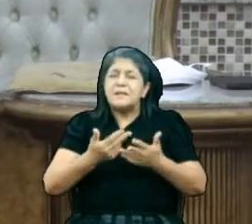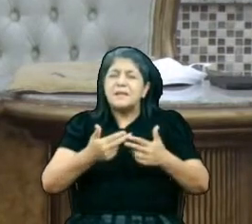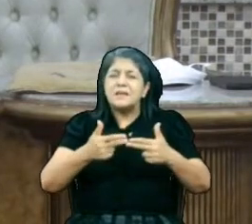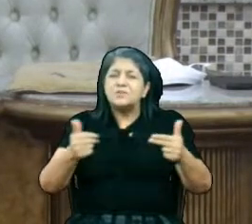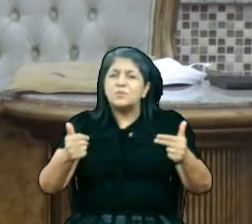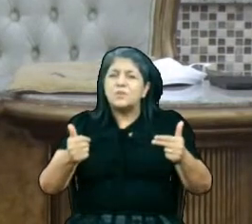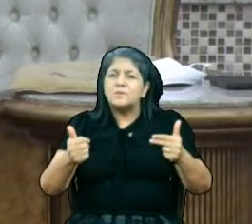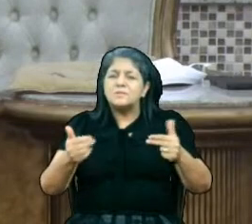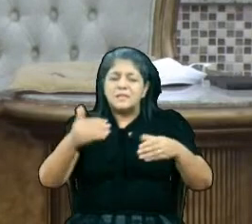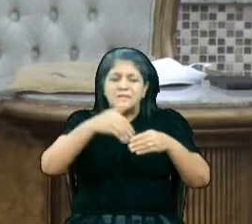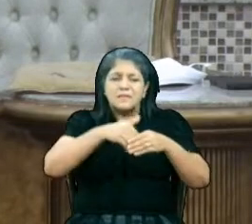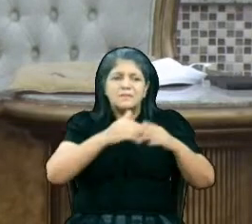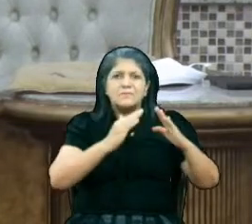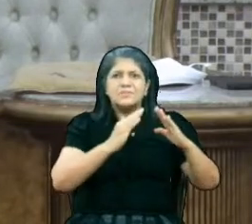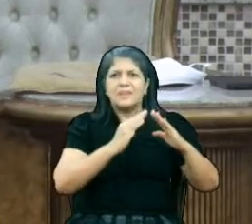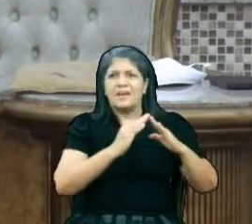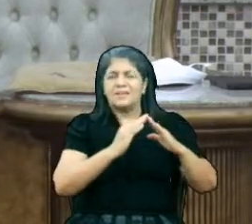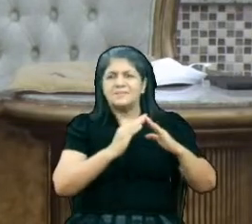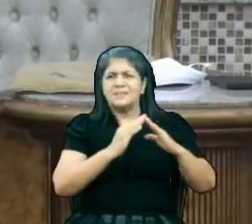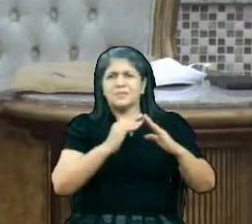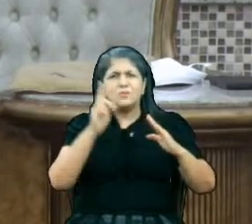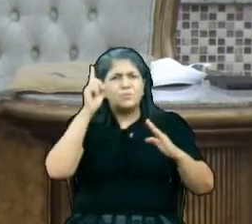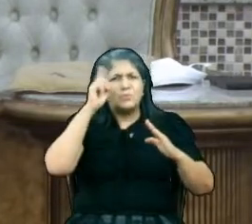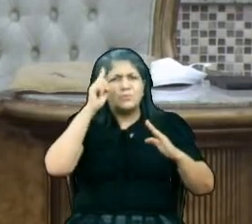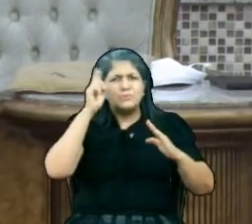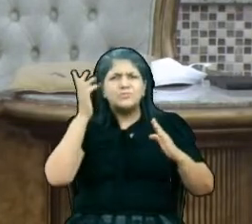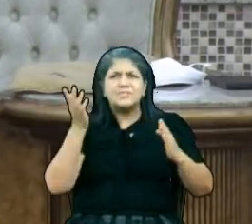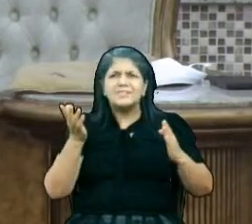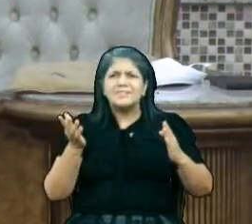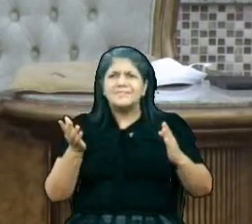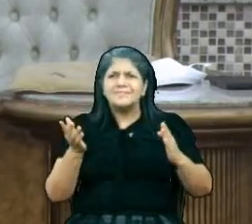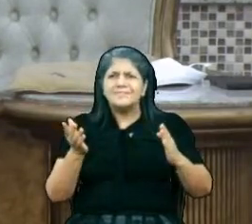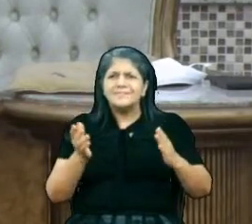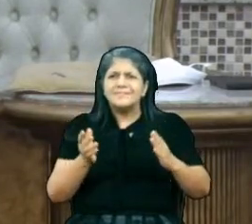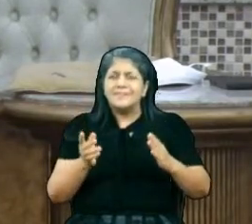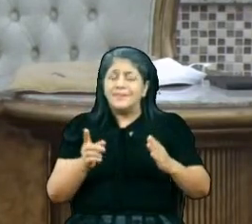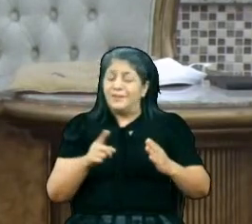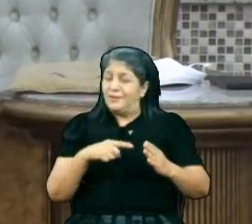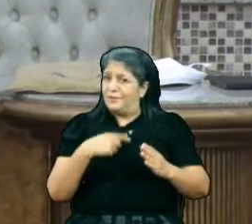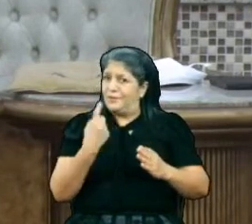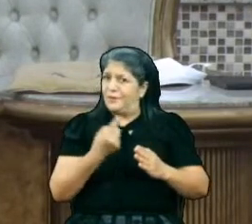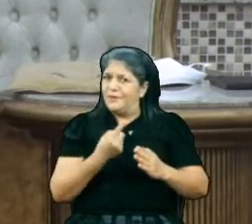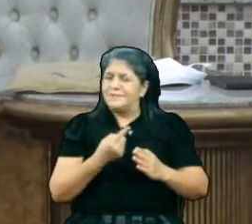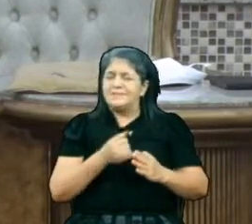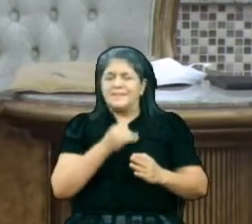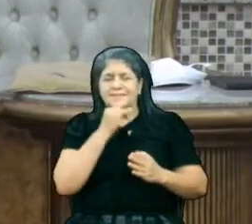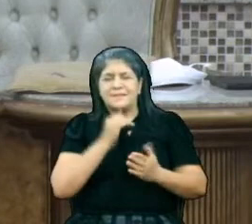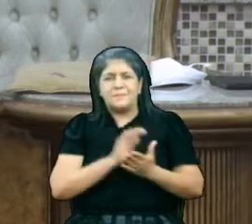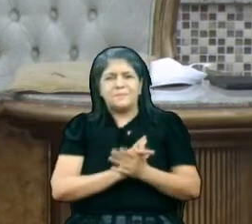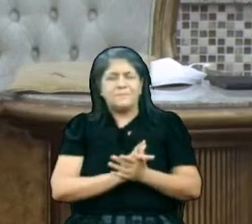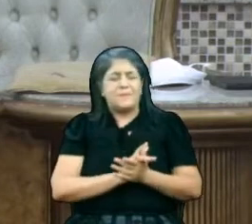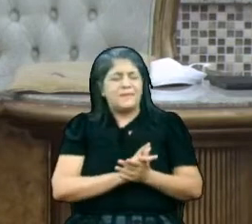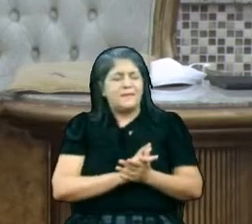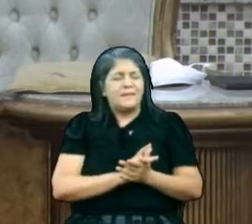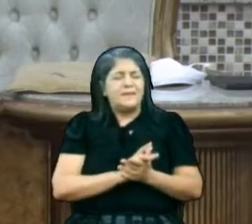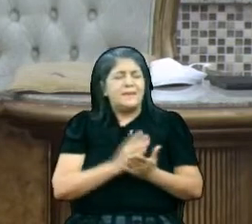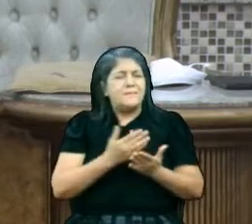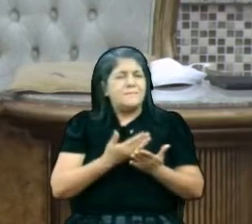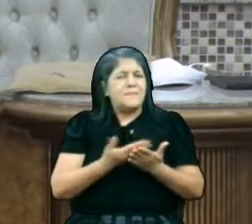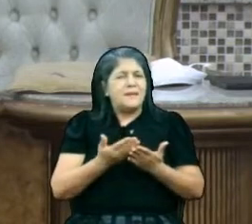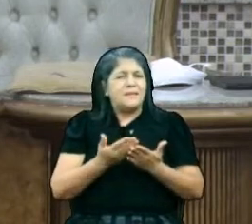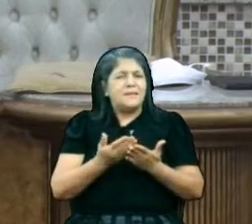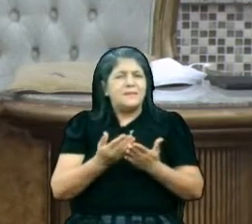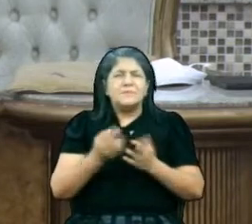irmãos e irmãs é no cotidiano da vida que às vezes a gente perde o relacionamento com esse Deus